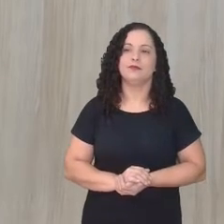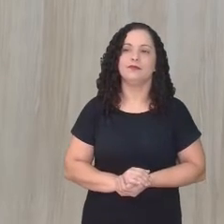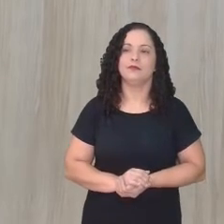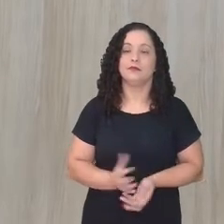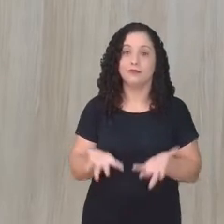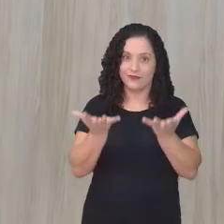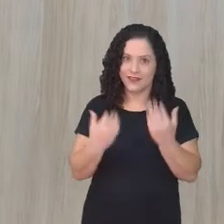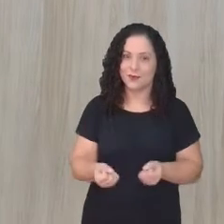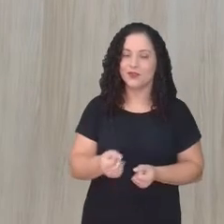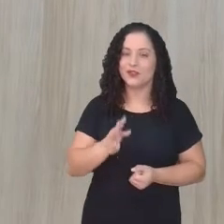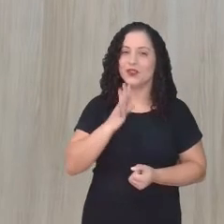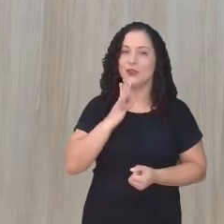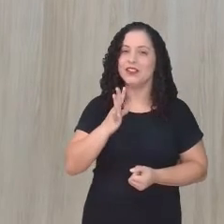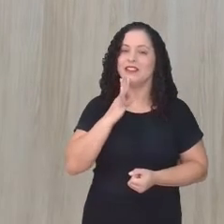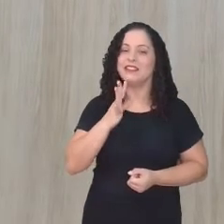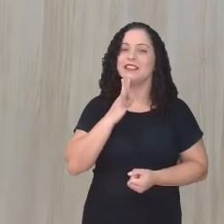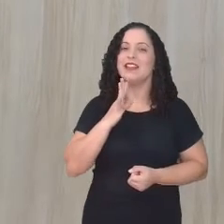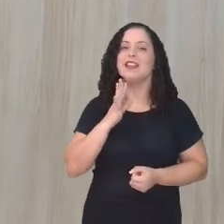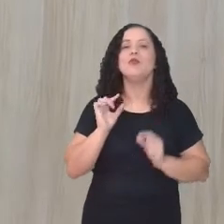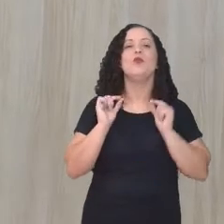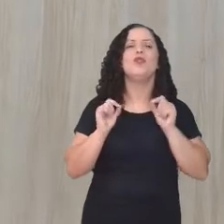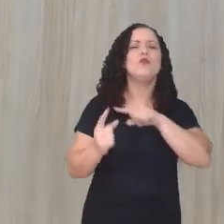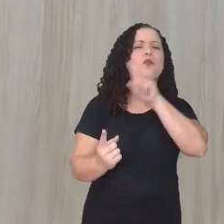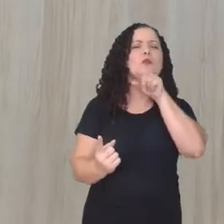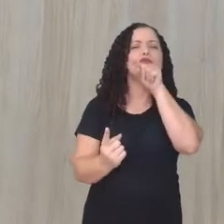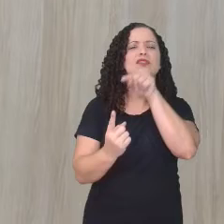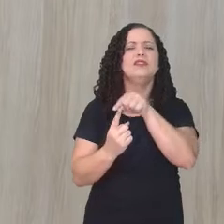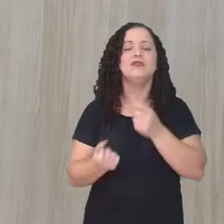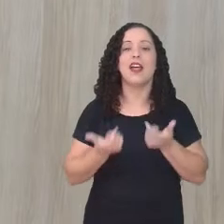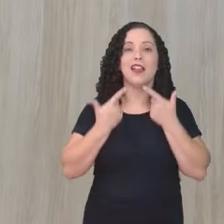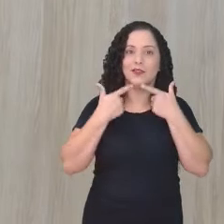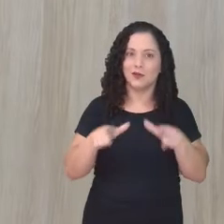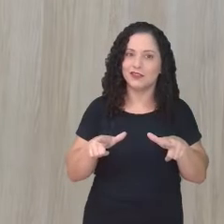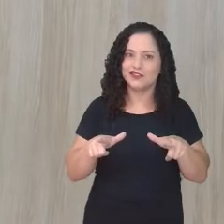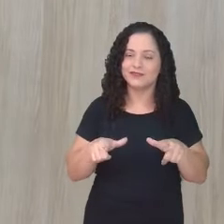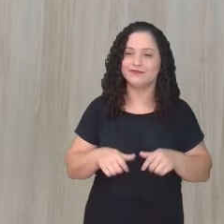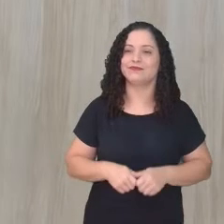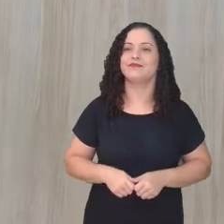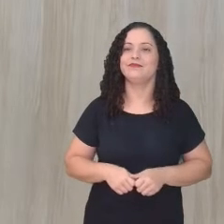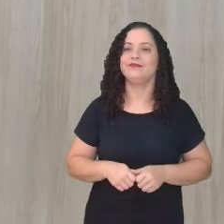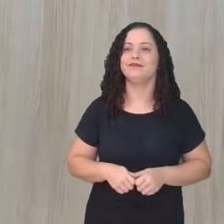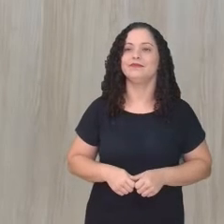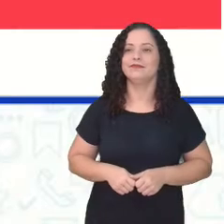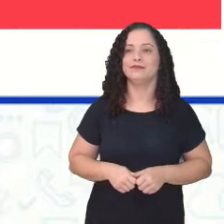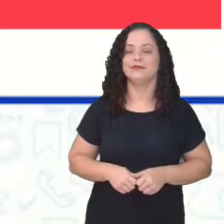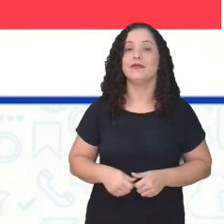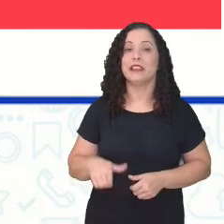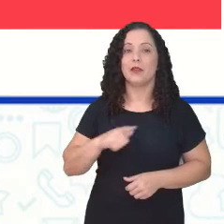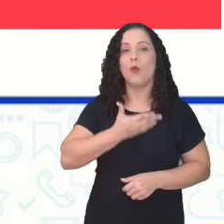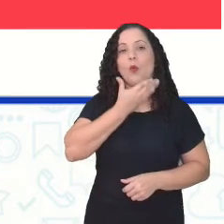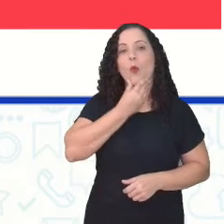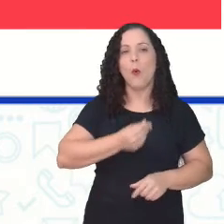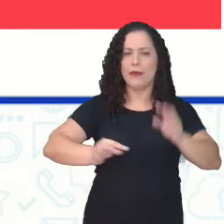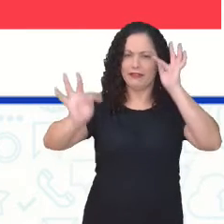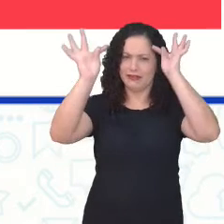Vamos conhecer a função da linguagem? Então, segundo um